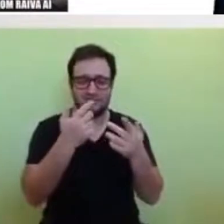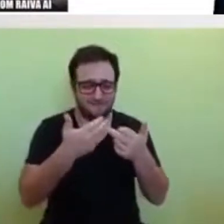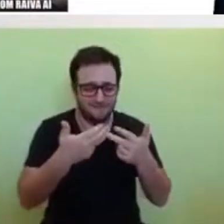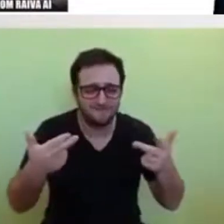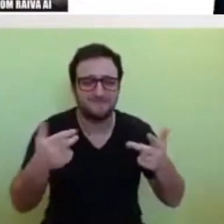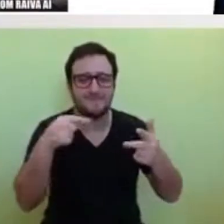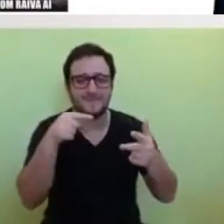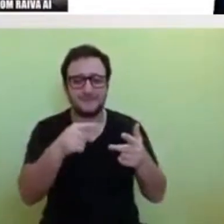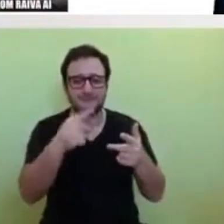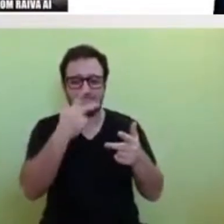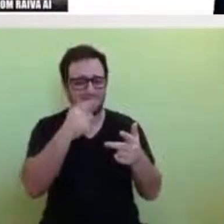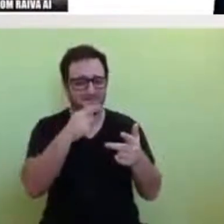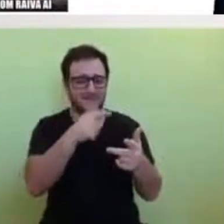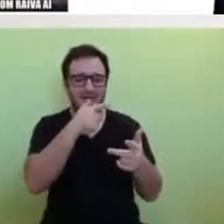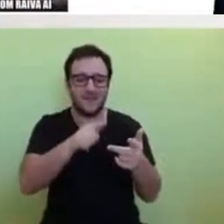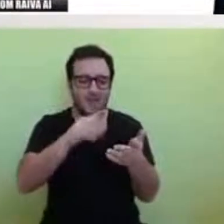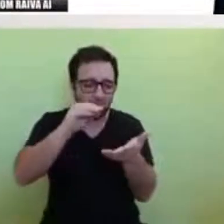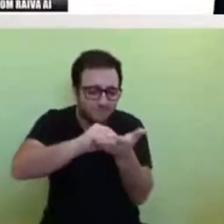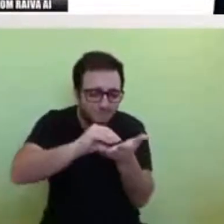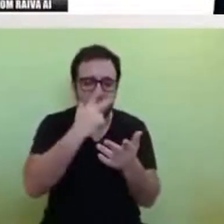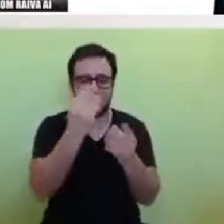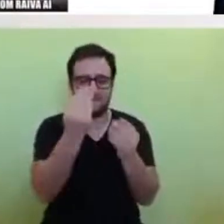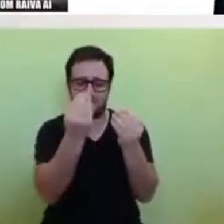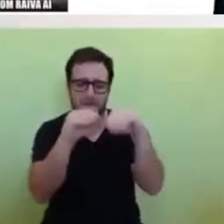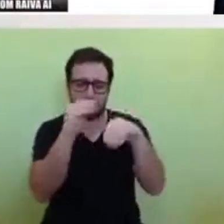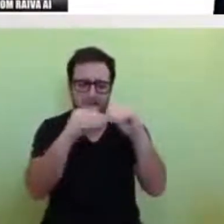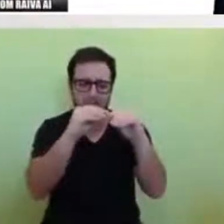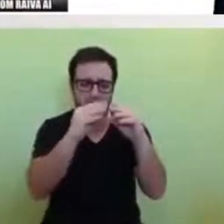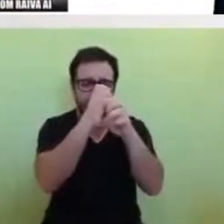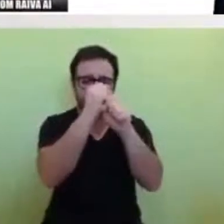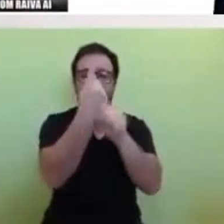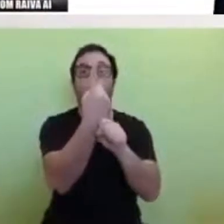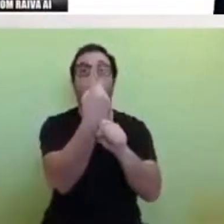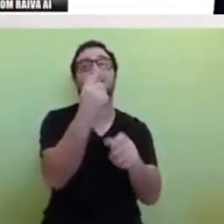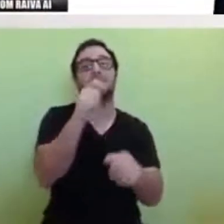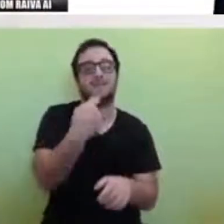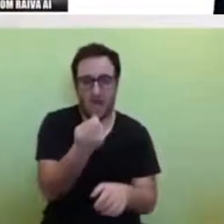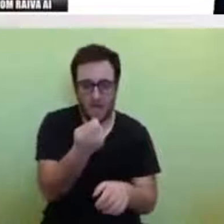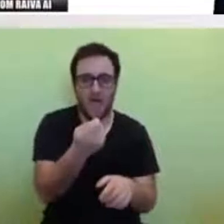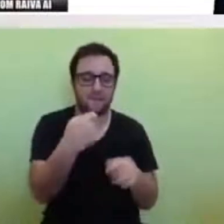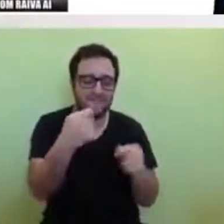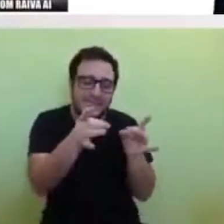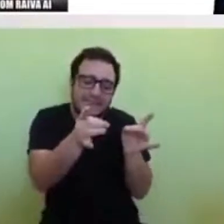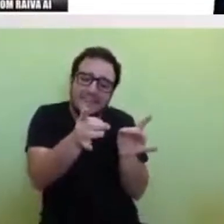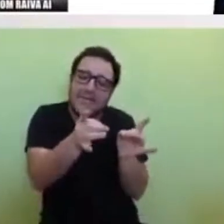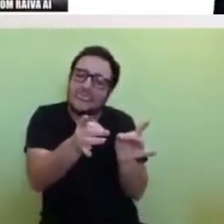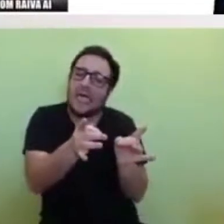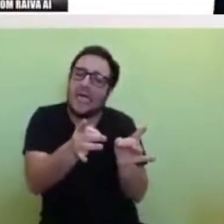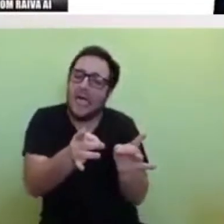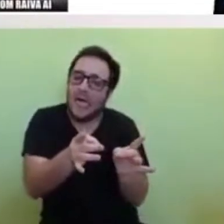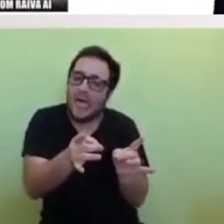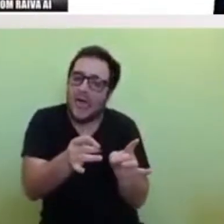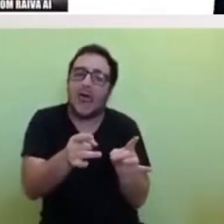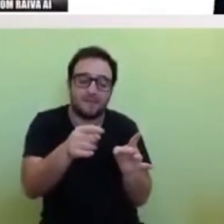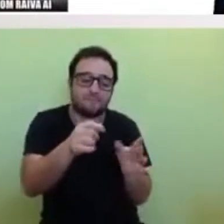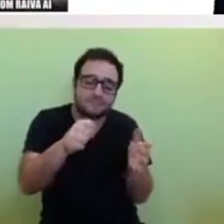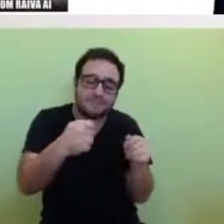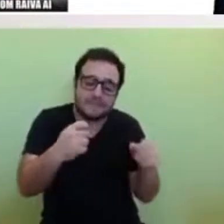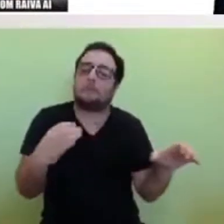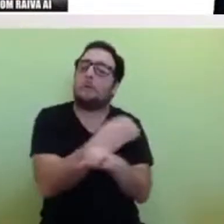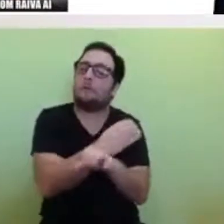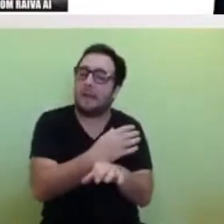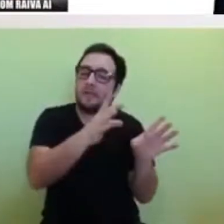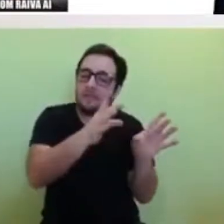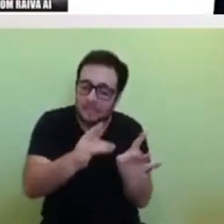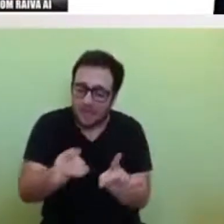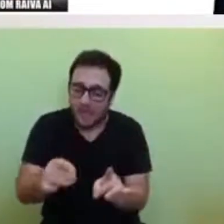Né? Não é descrever a língua completamente. Então, embora a escrita de sinais ela possua essa